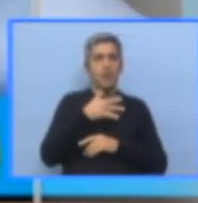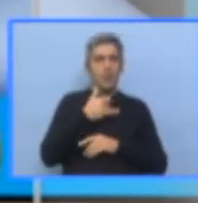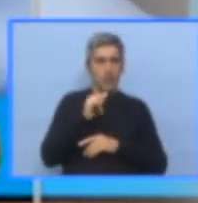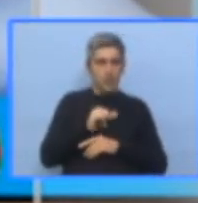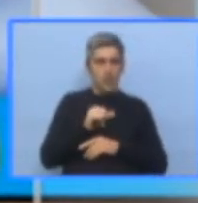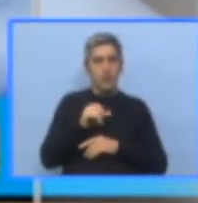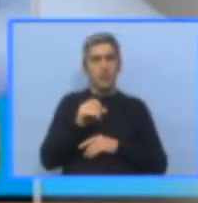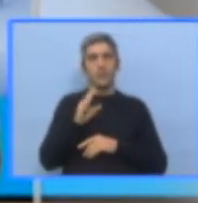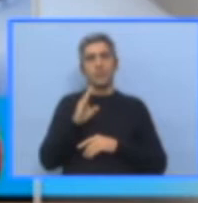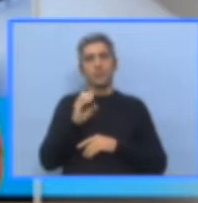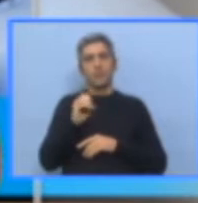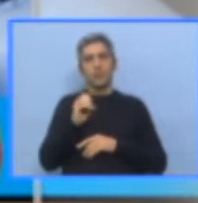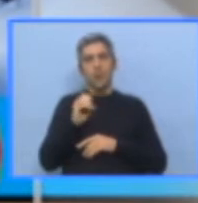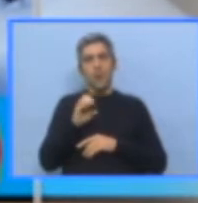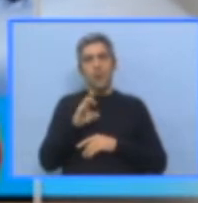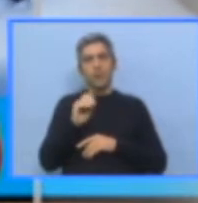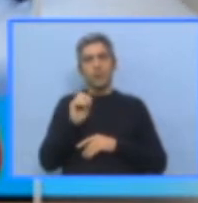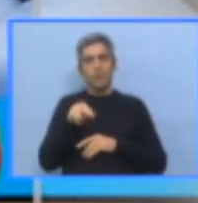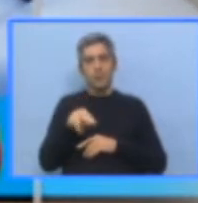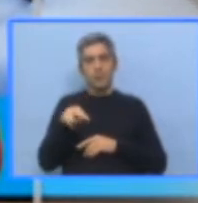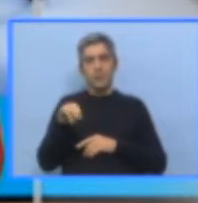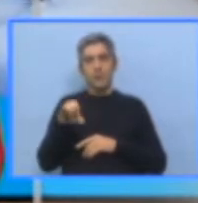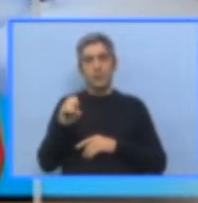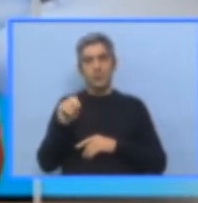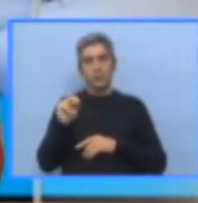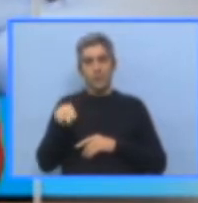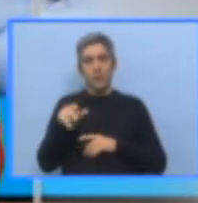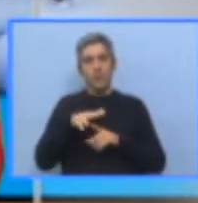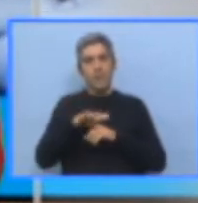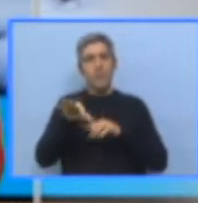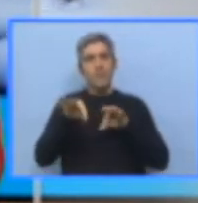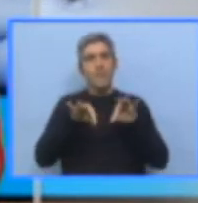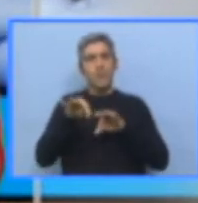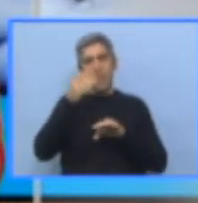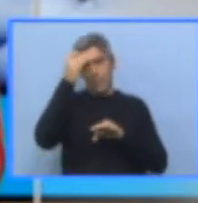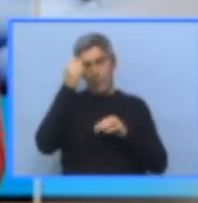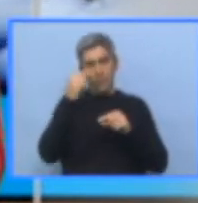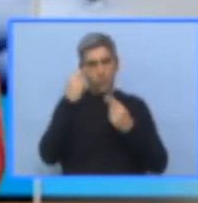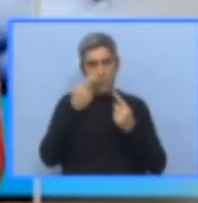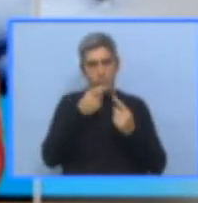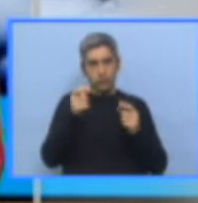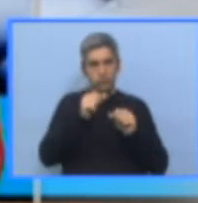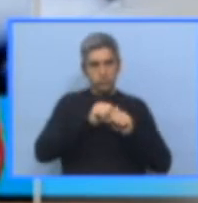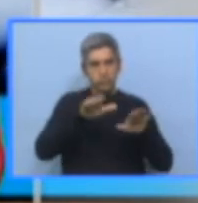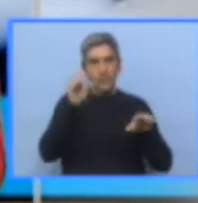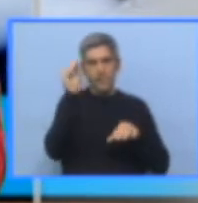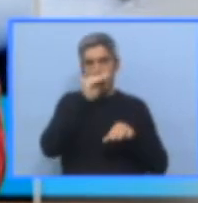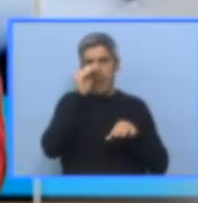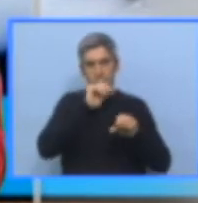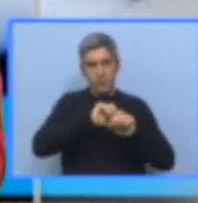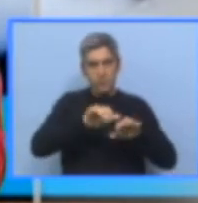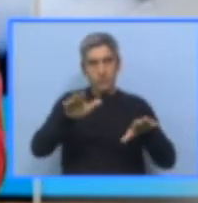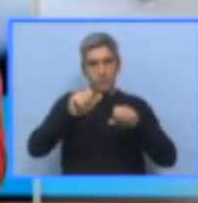Johnson, Nixon, foram manipulando a opinião pública e foram passando mensagens falsas sobre